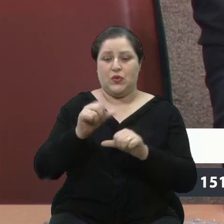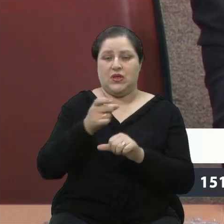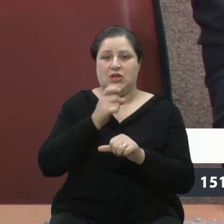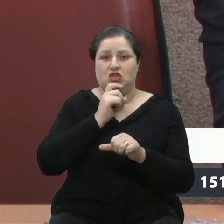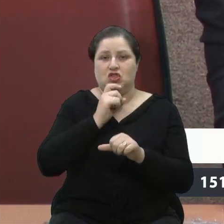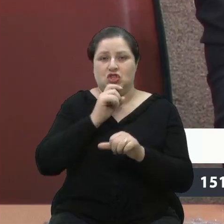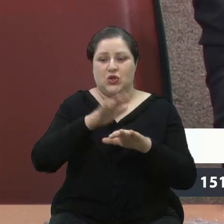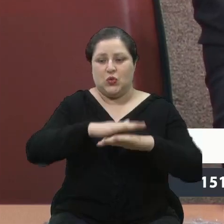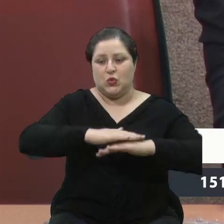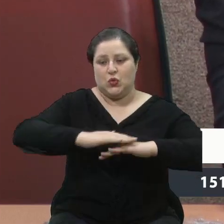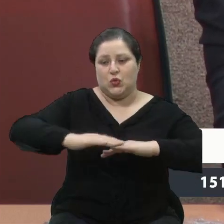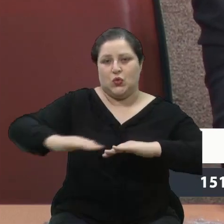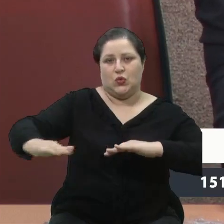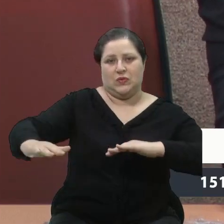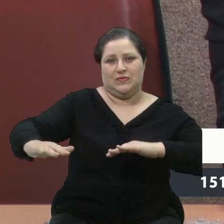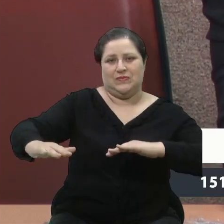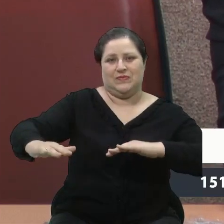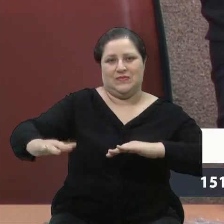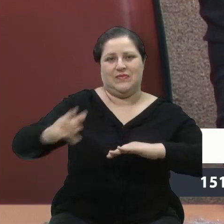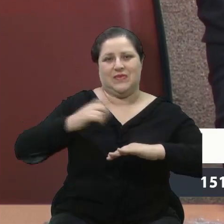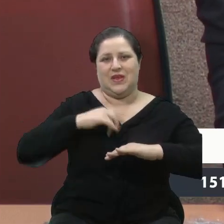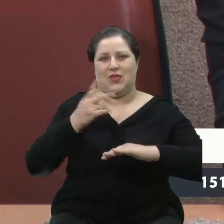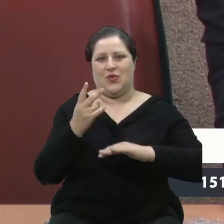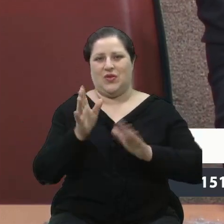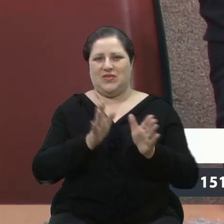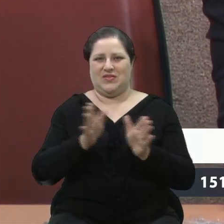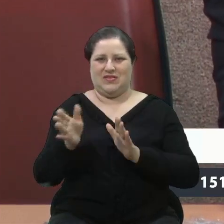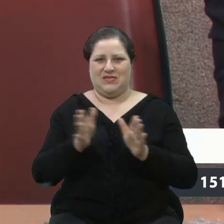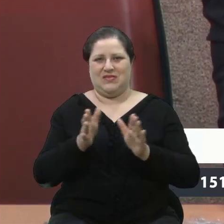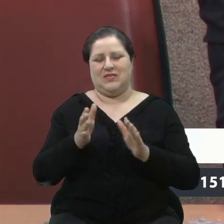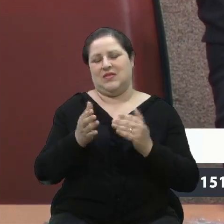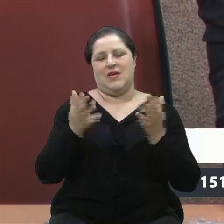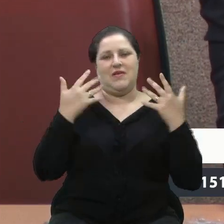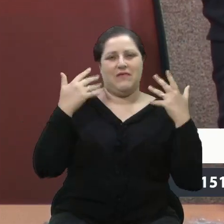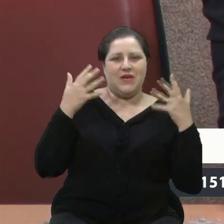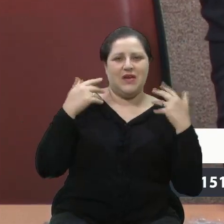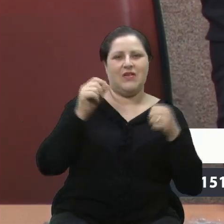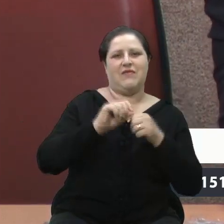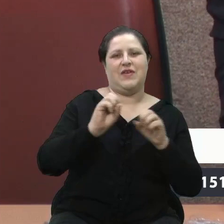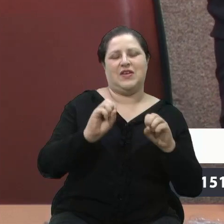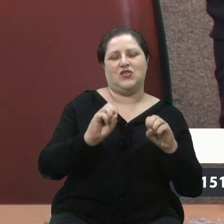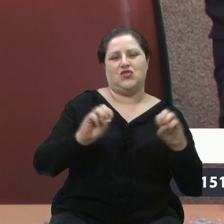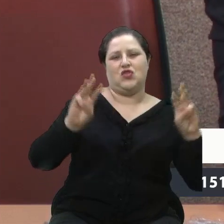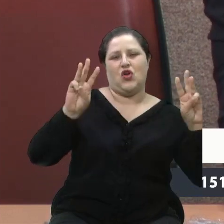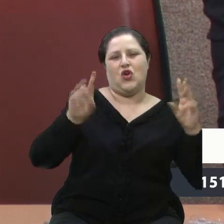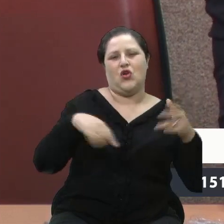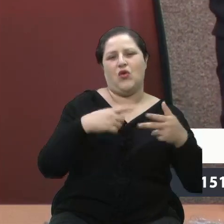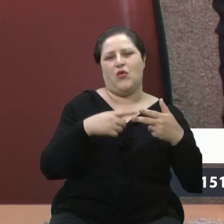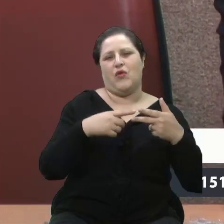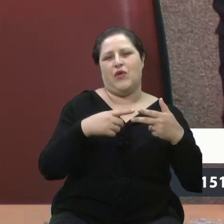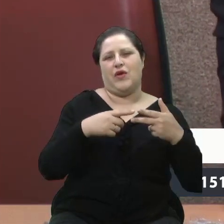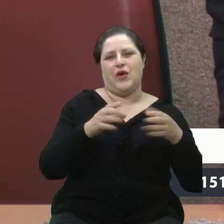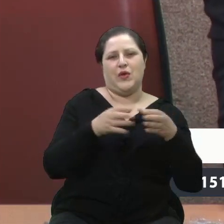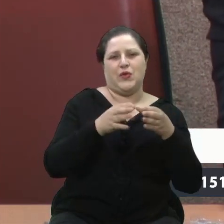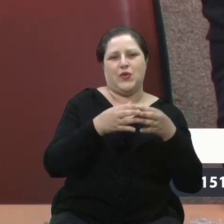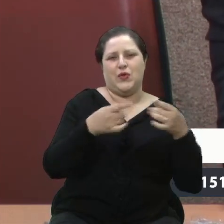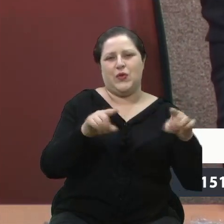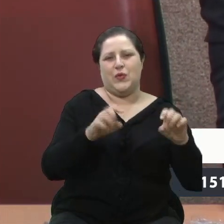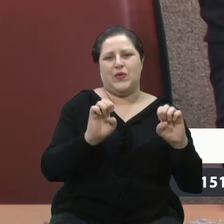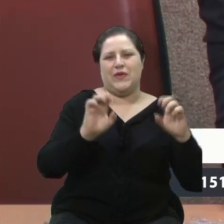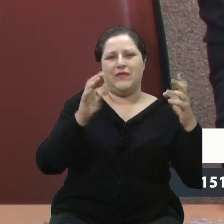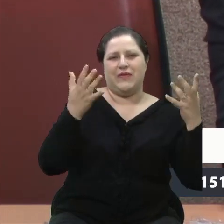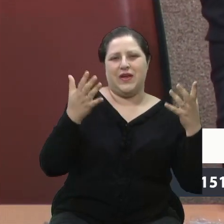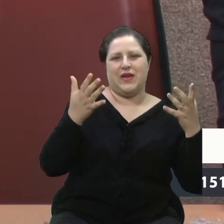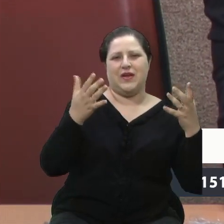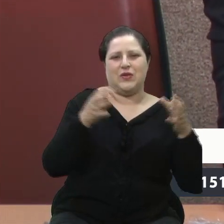como futsal, ele é usado para shows, para apresentação, eventos, orquestras e tudo mais. E, inclusive, o